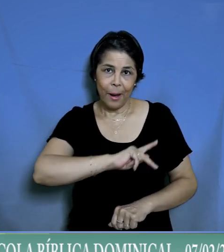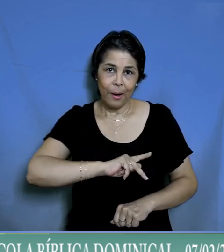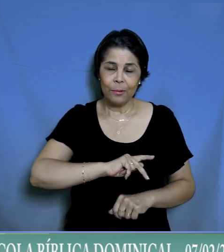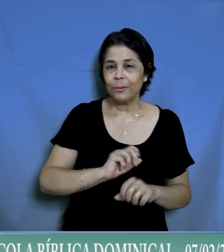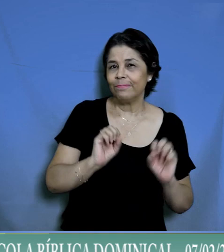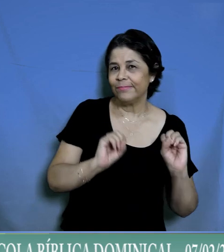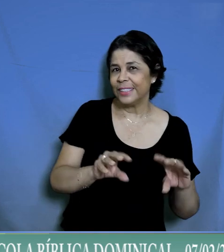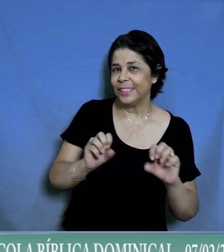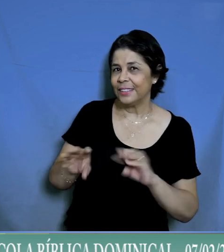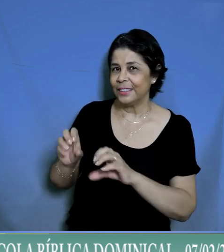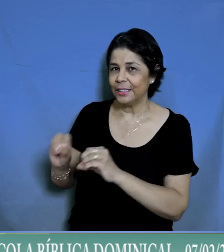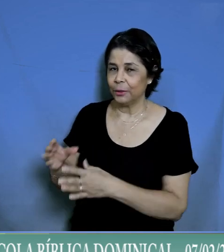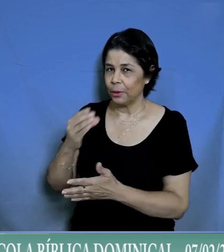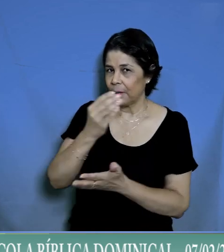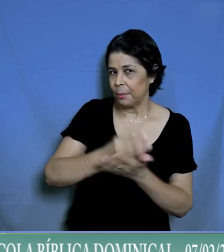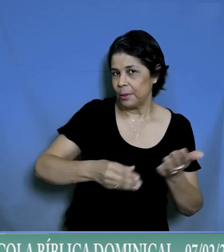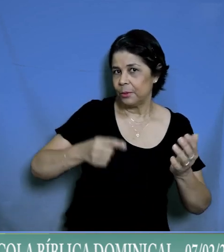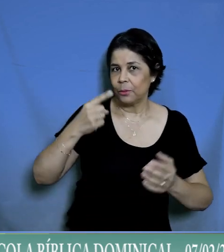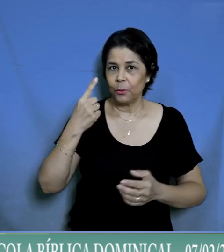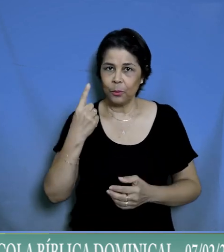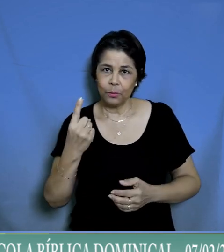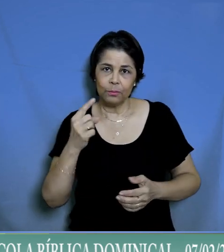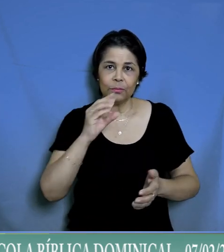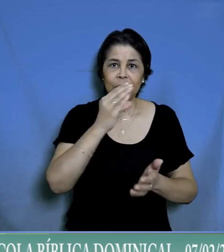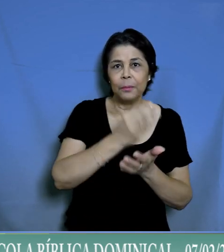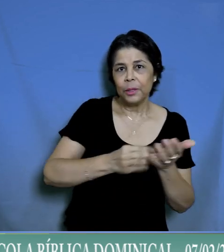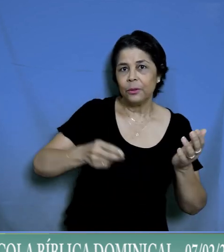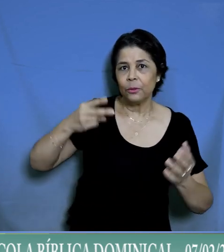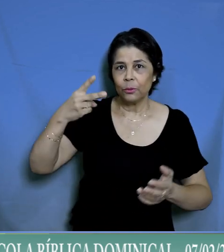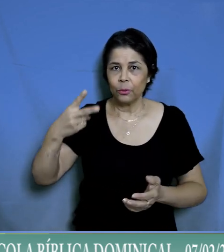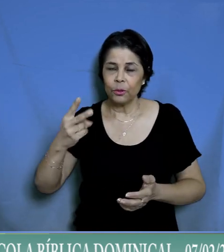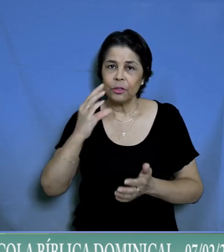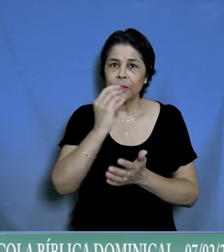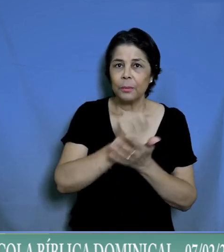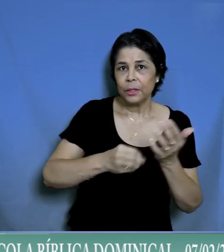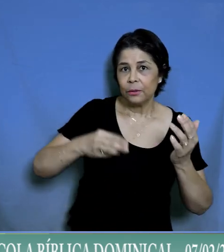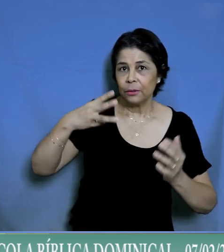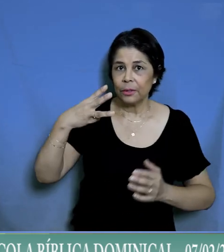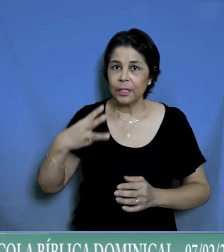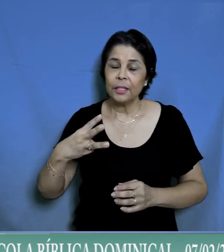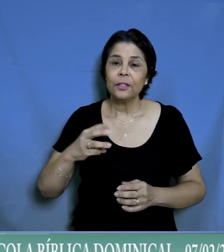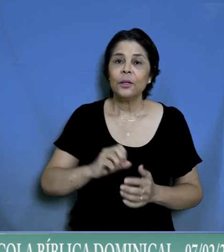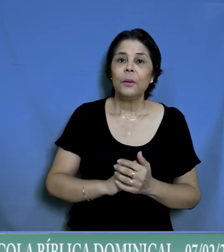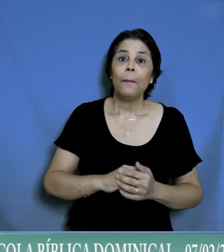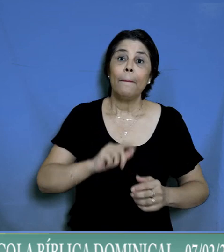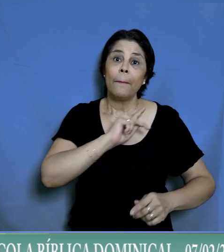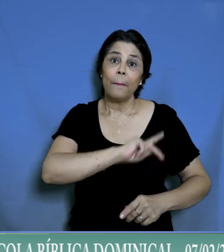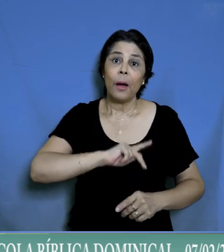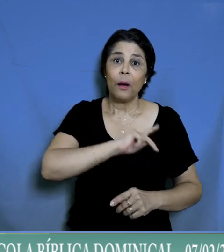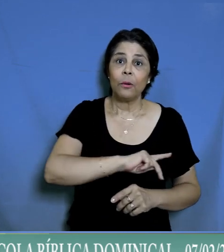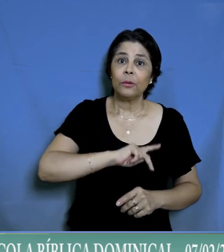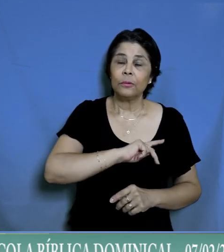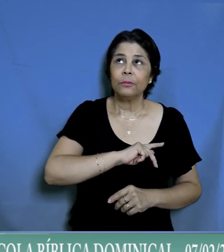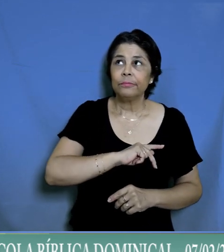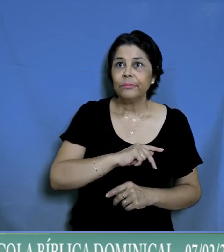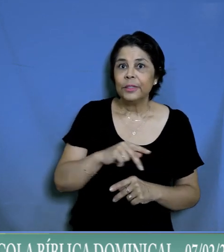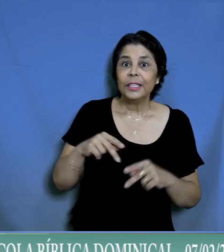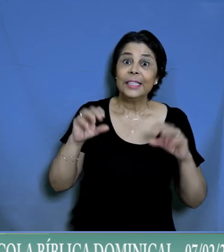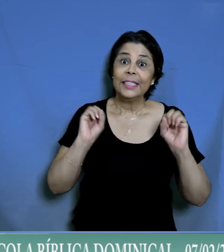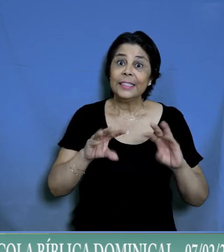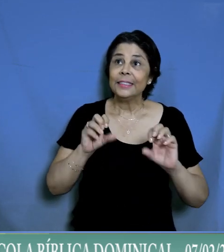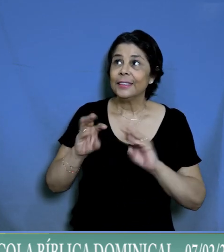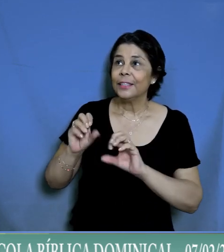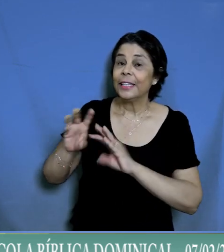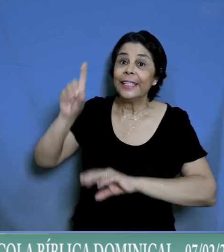falando sobre o que Deus fez na história. No capítulo 4 ele diz: rogo-vos, pois eu, prisioneiro de